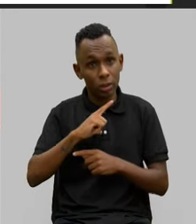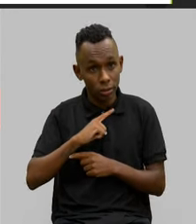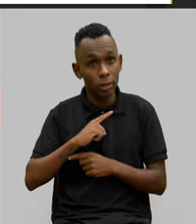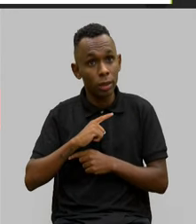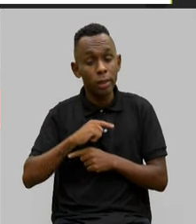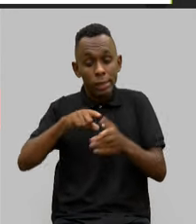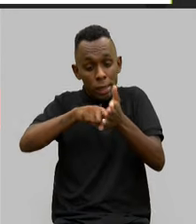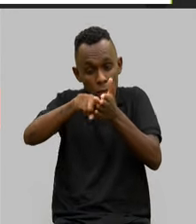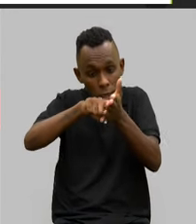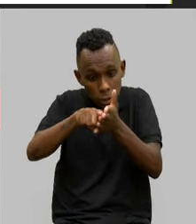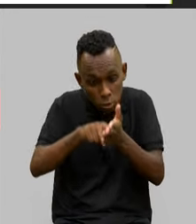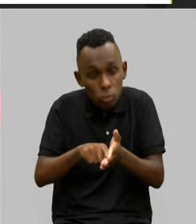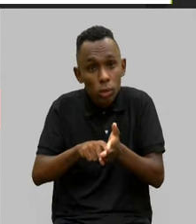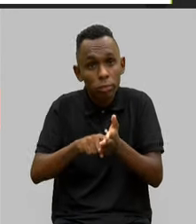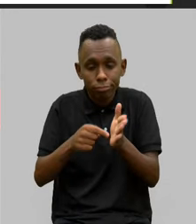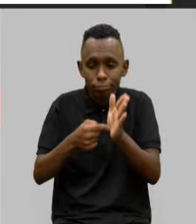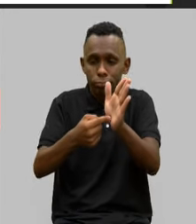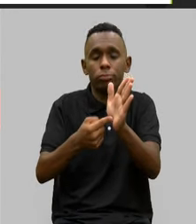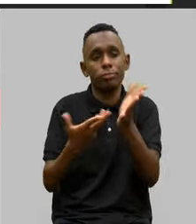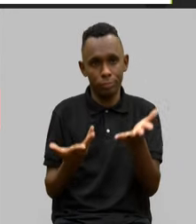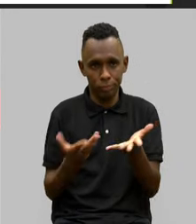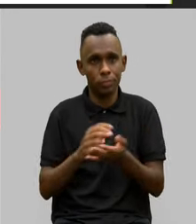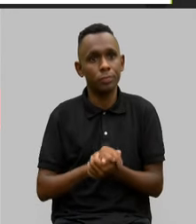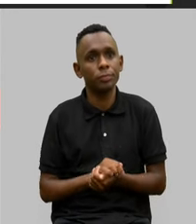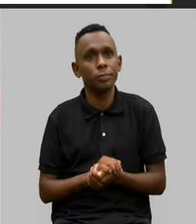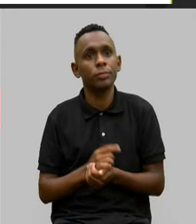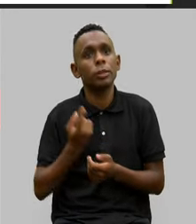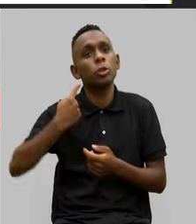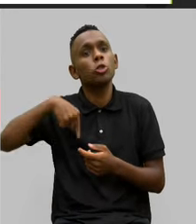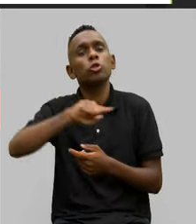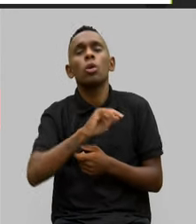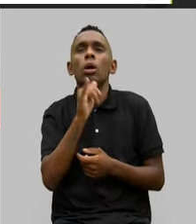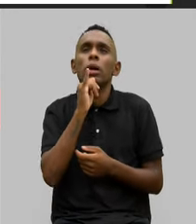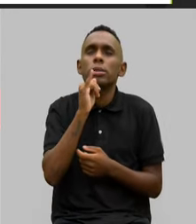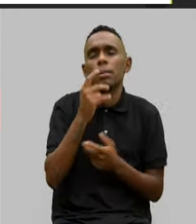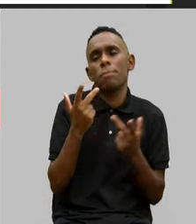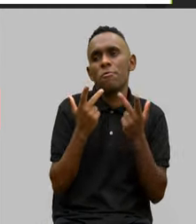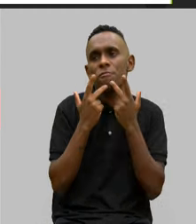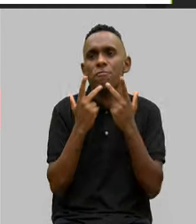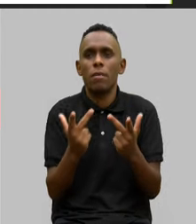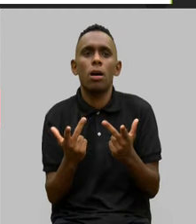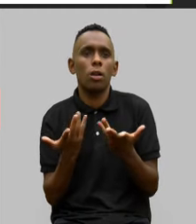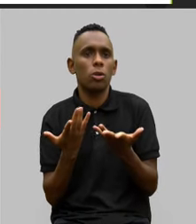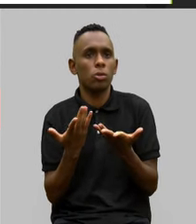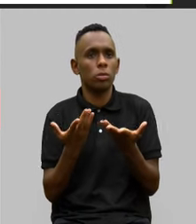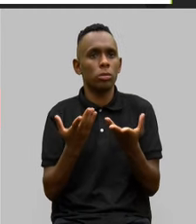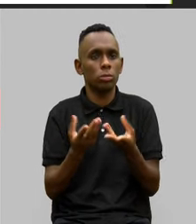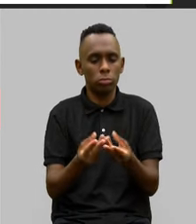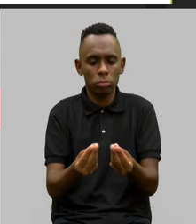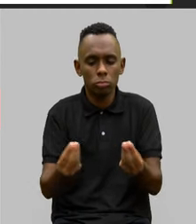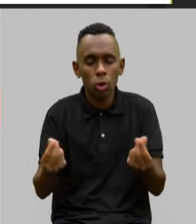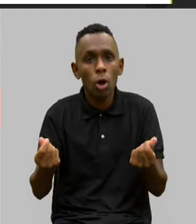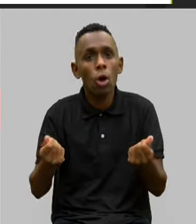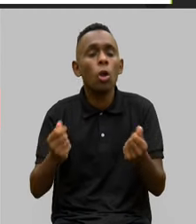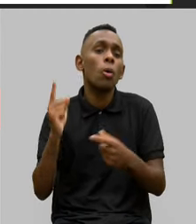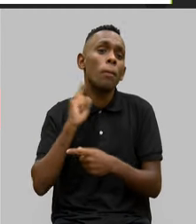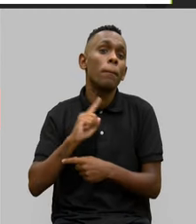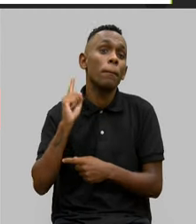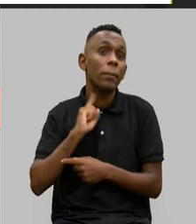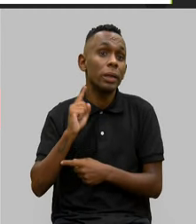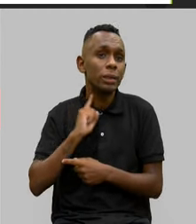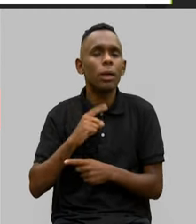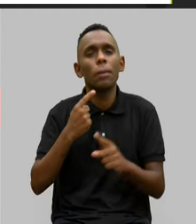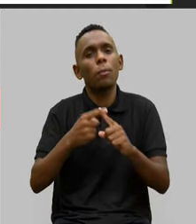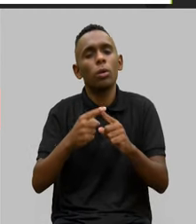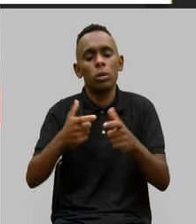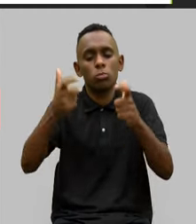estudar aqui no nosso caso quando eu digo eh solo Mineiro né Por que que eu